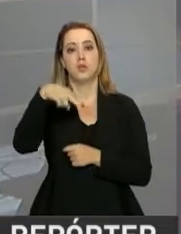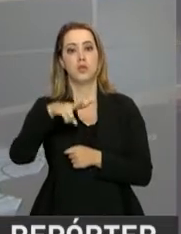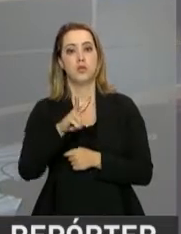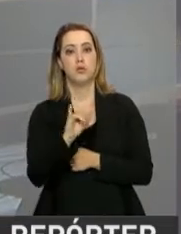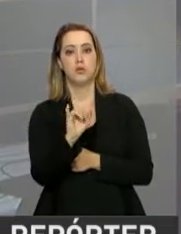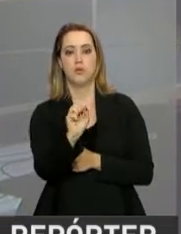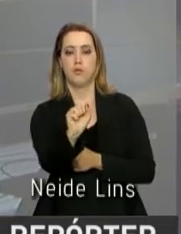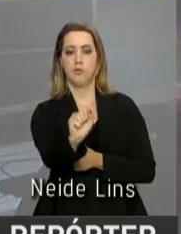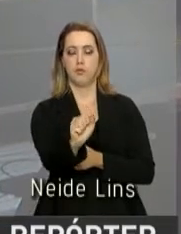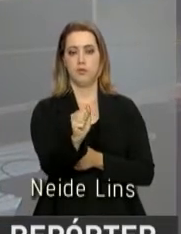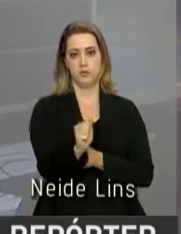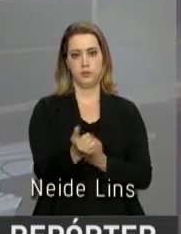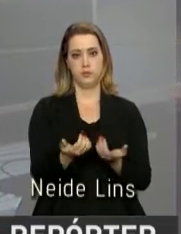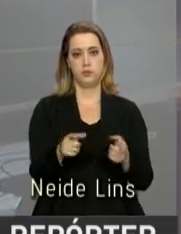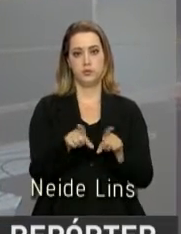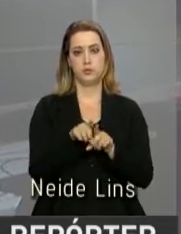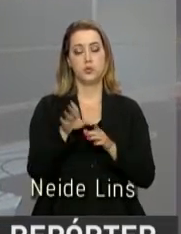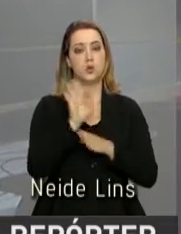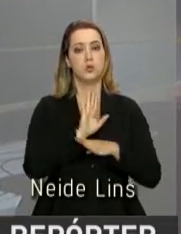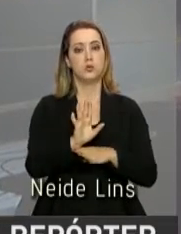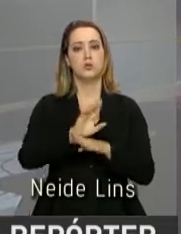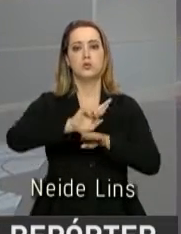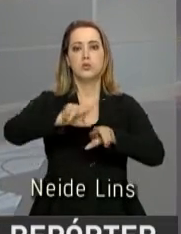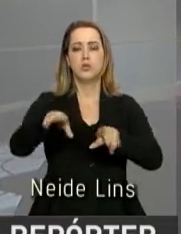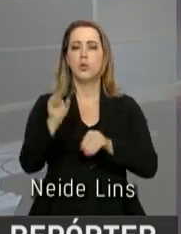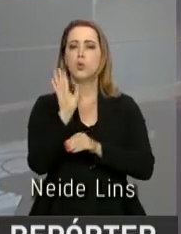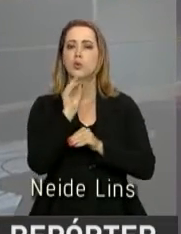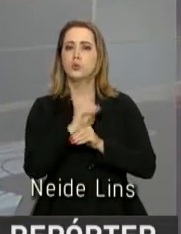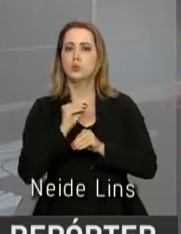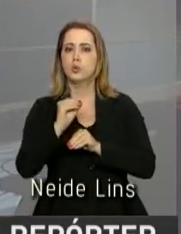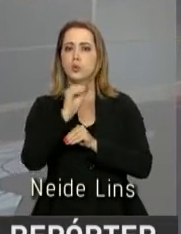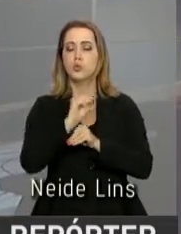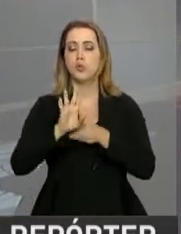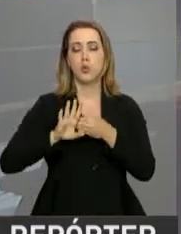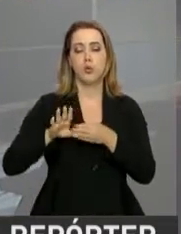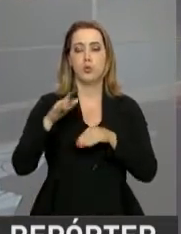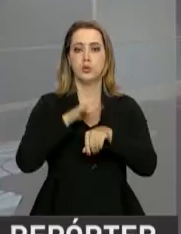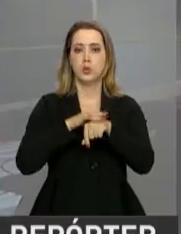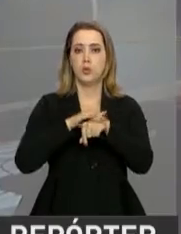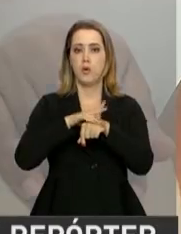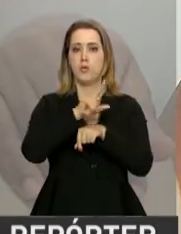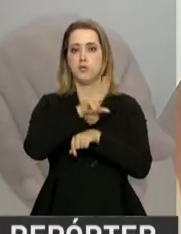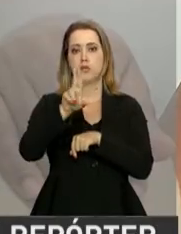Nacional de Vigilância Sanitária, Anvisa, vai ajudar no tratamento contra a leucemia.